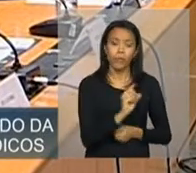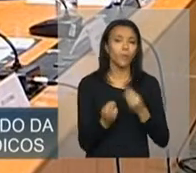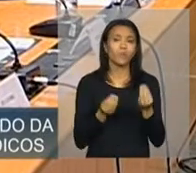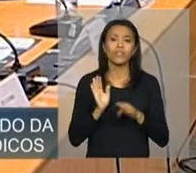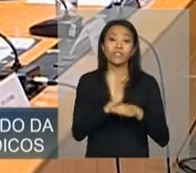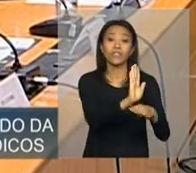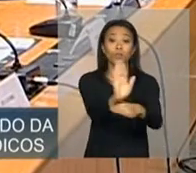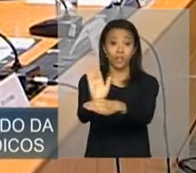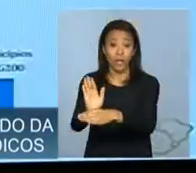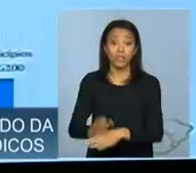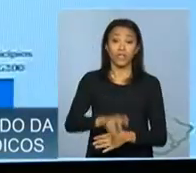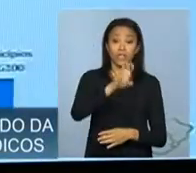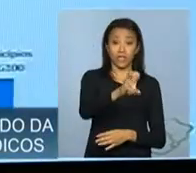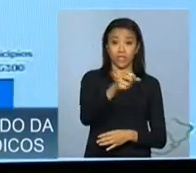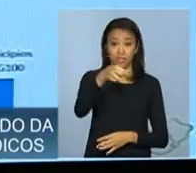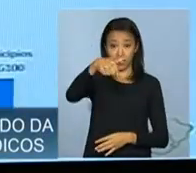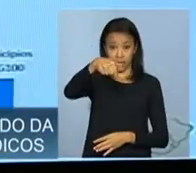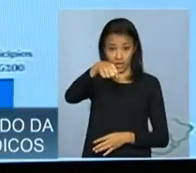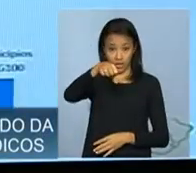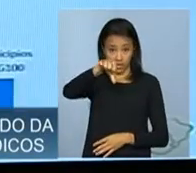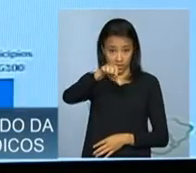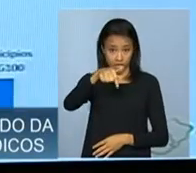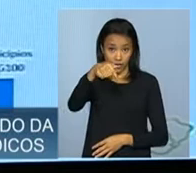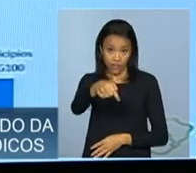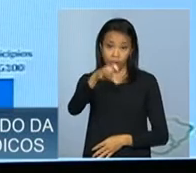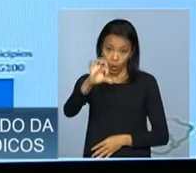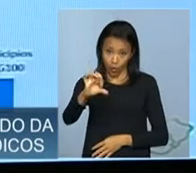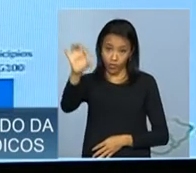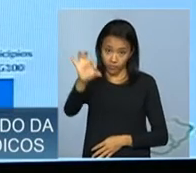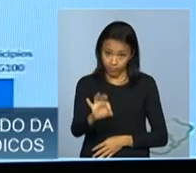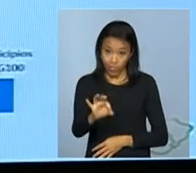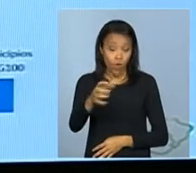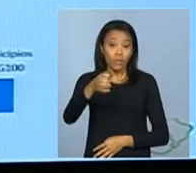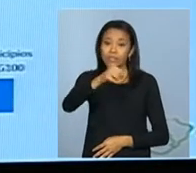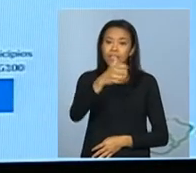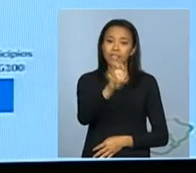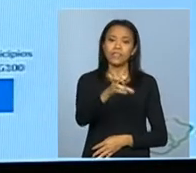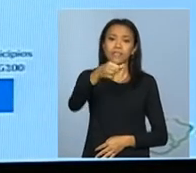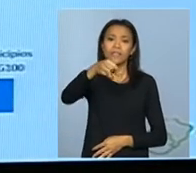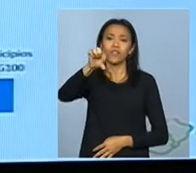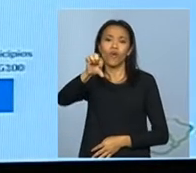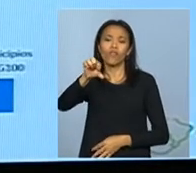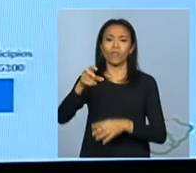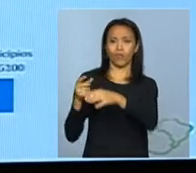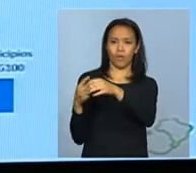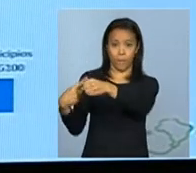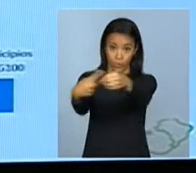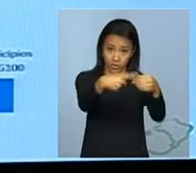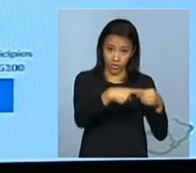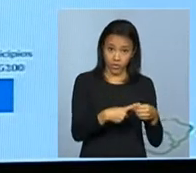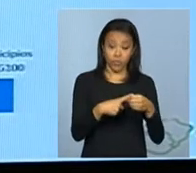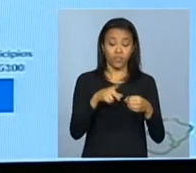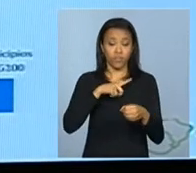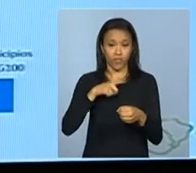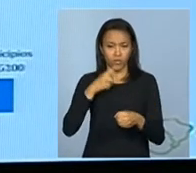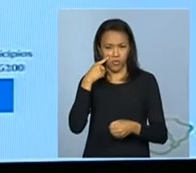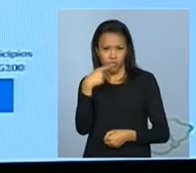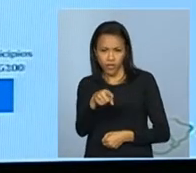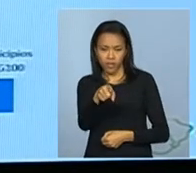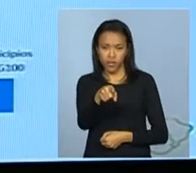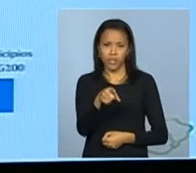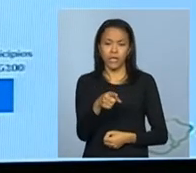579 municípios né então nós tivemos um aumento com esse quantitativo